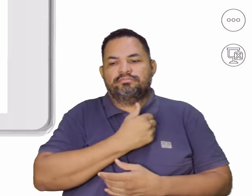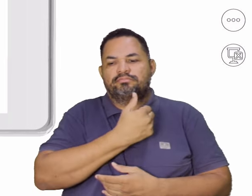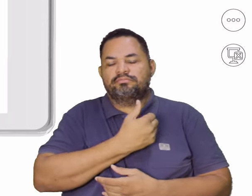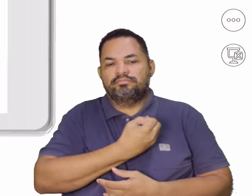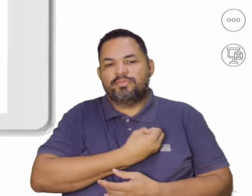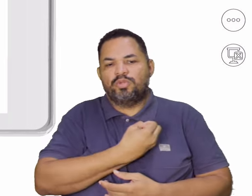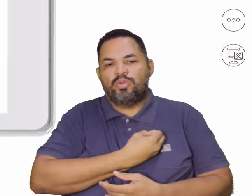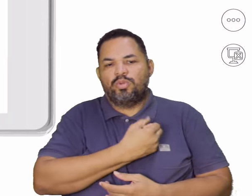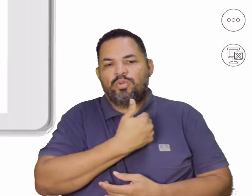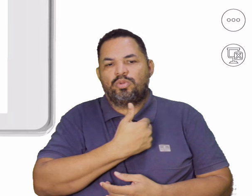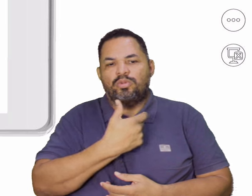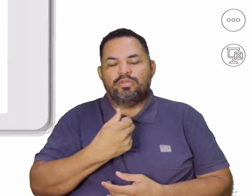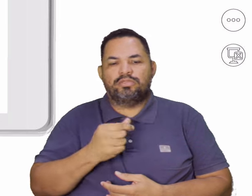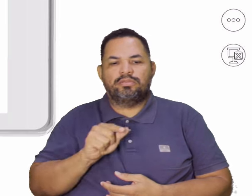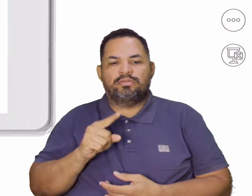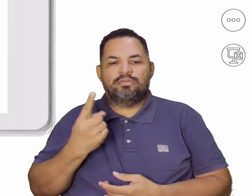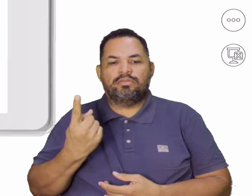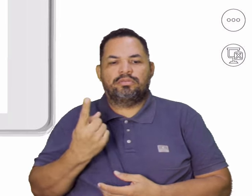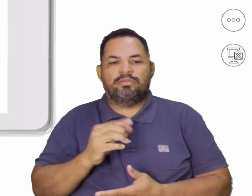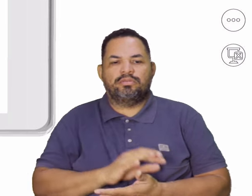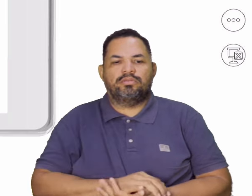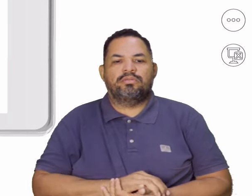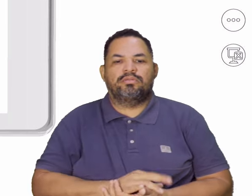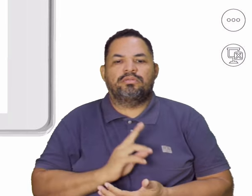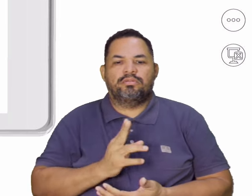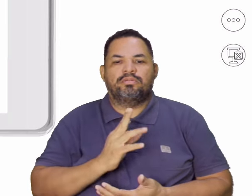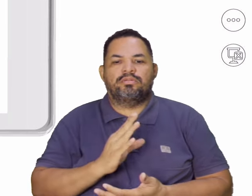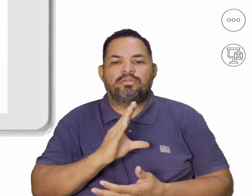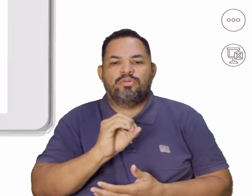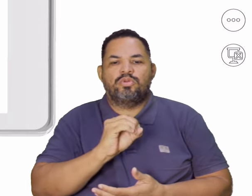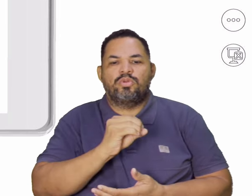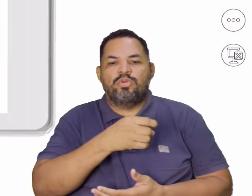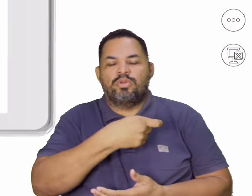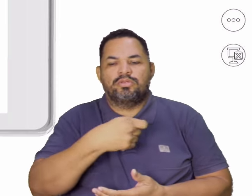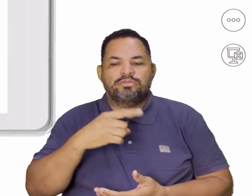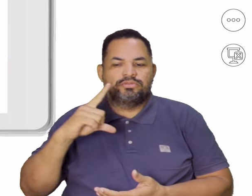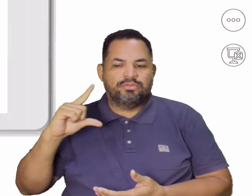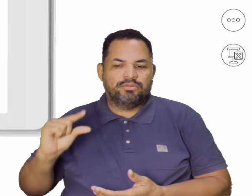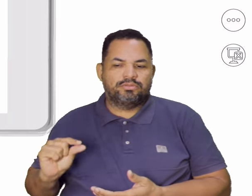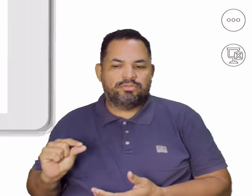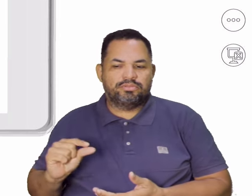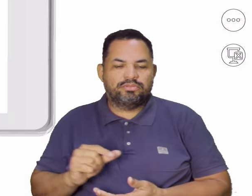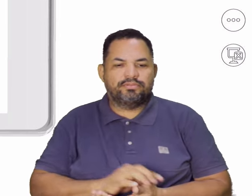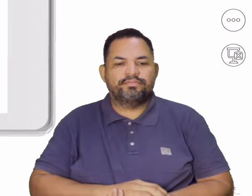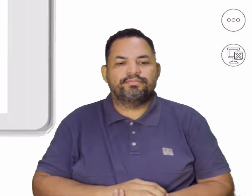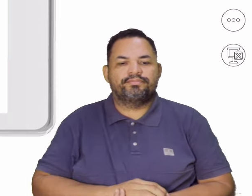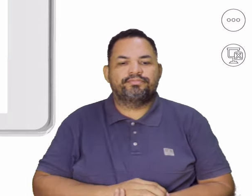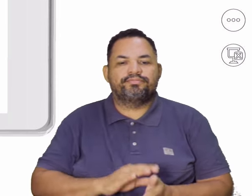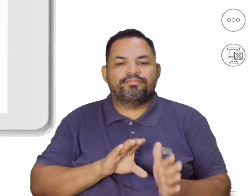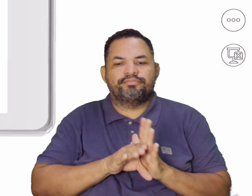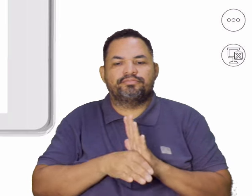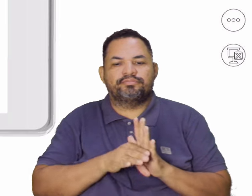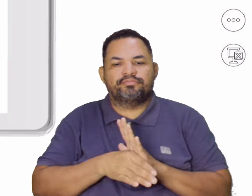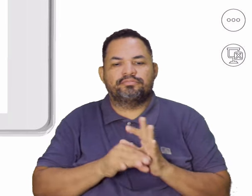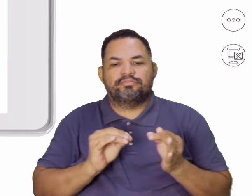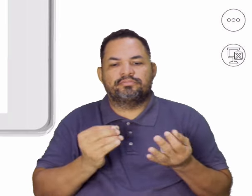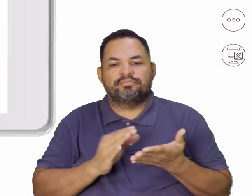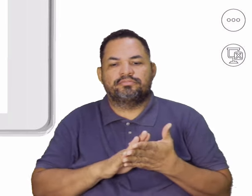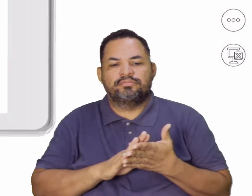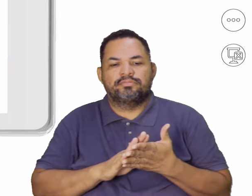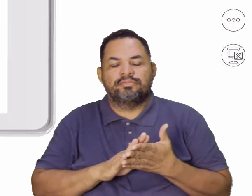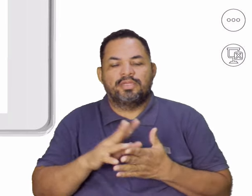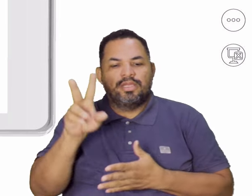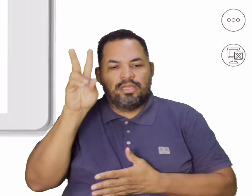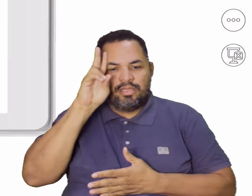vamos relembrar sobre processos de oxidação vamos relembrar o conceito de oxidação e redução e vamos